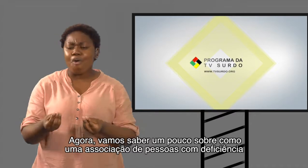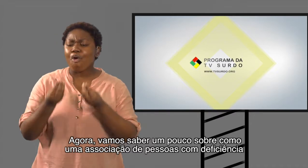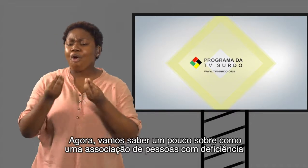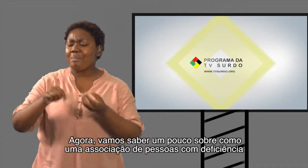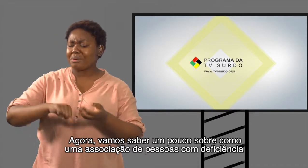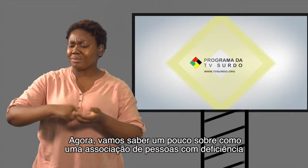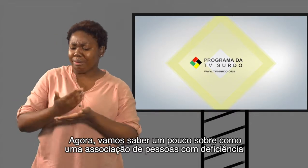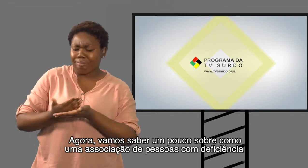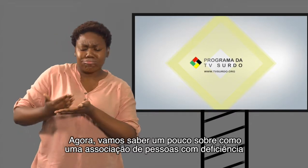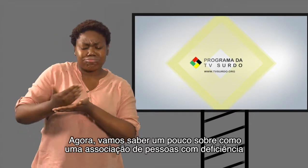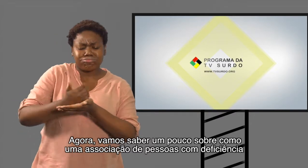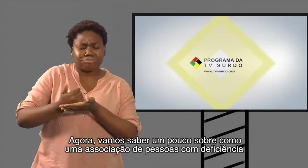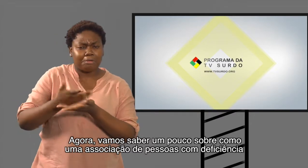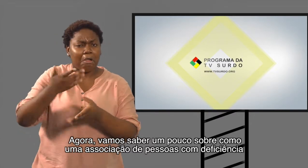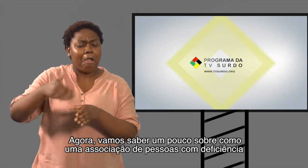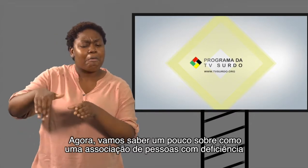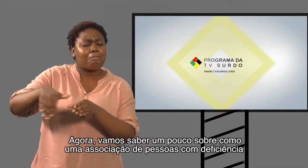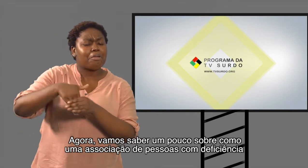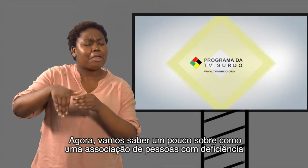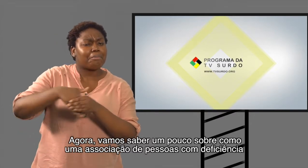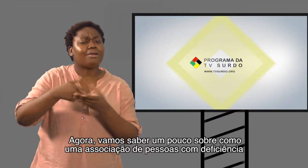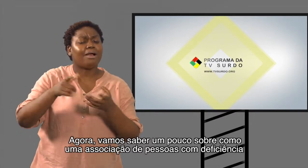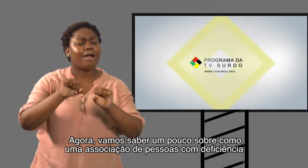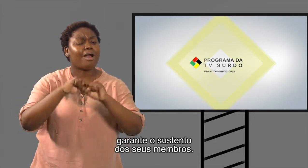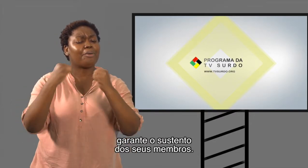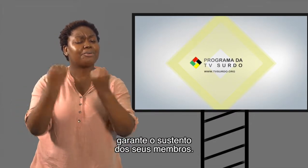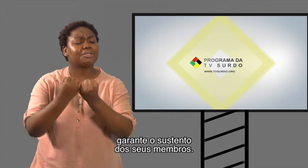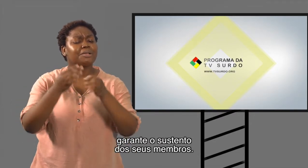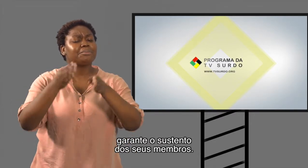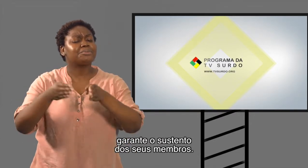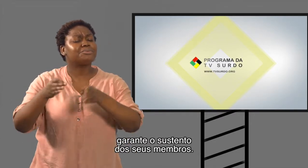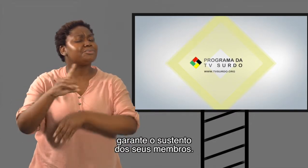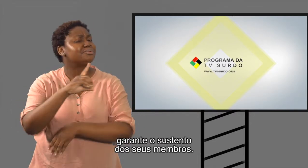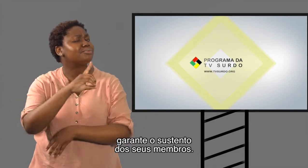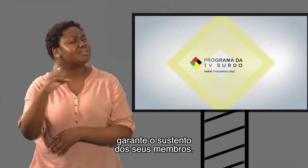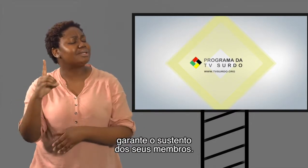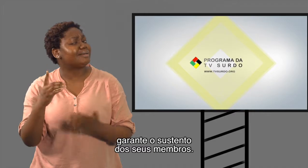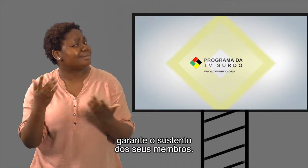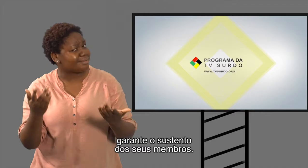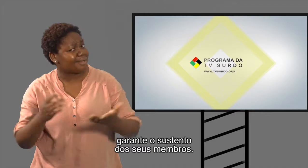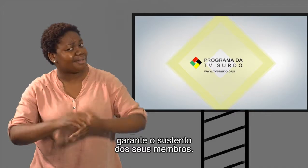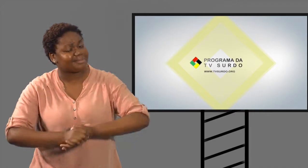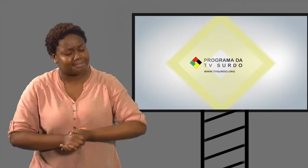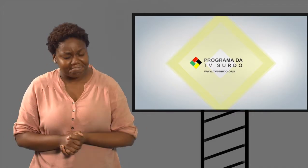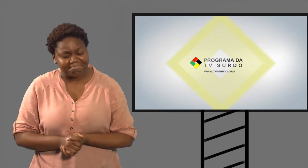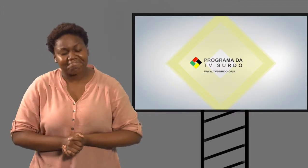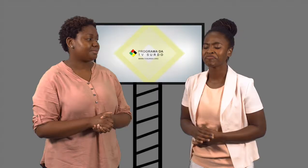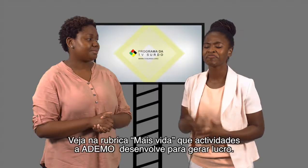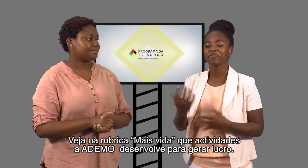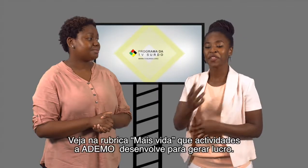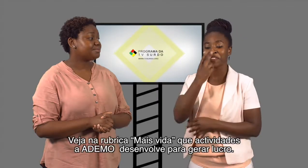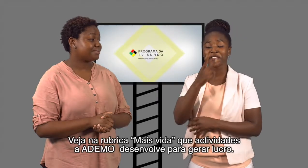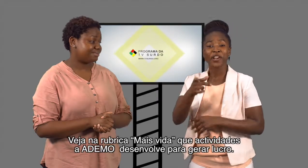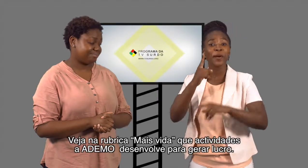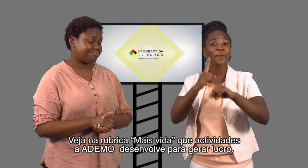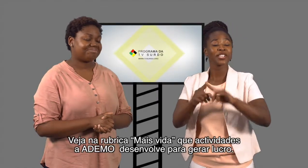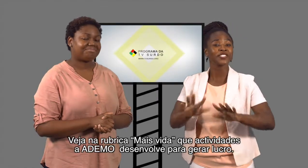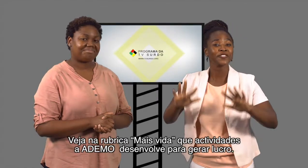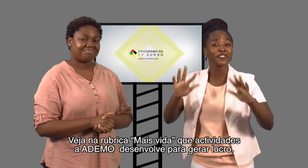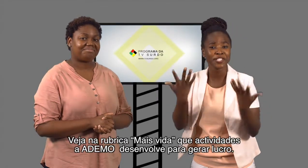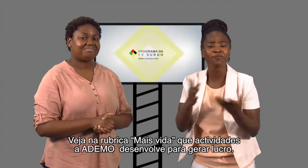sobre como uma associação de pessoas com deficiência garante o sustento dos seus membros. Veja na